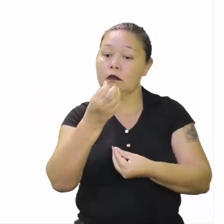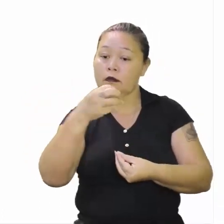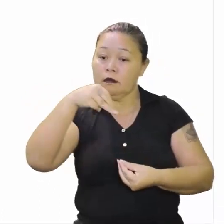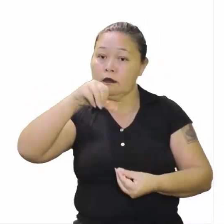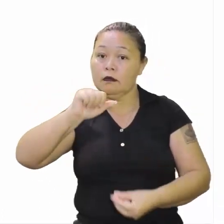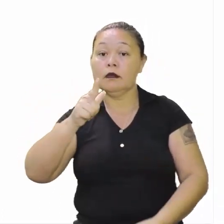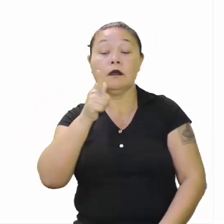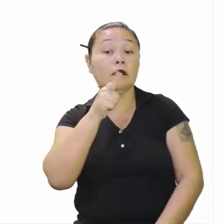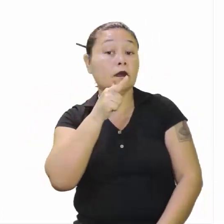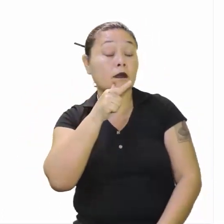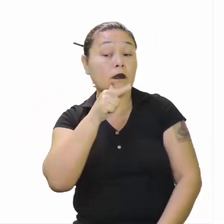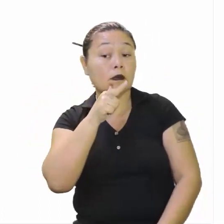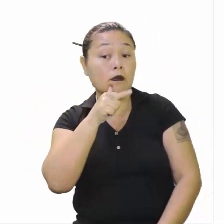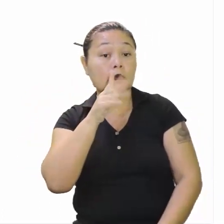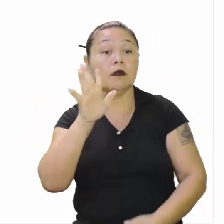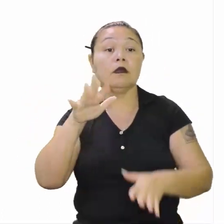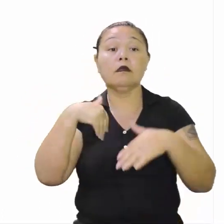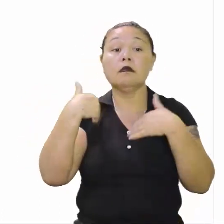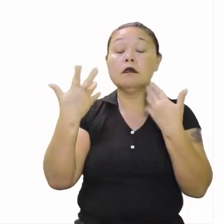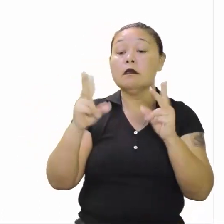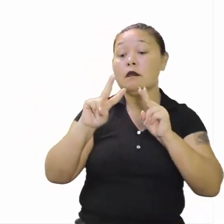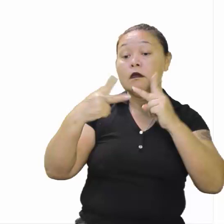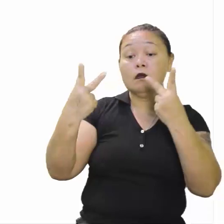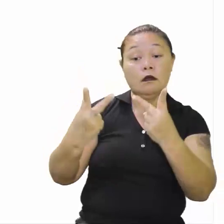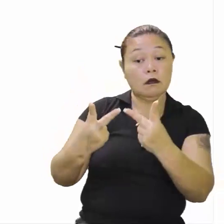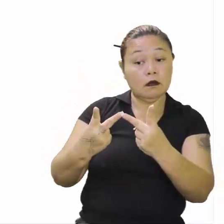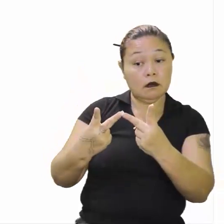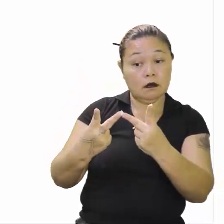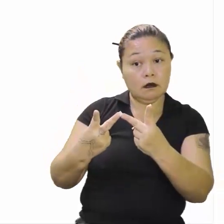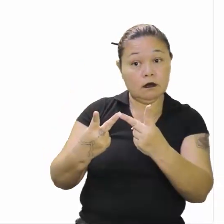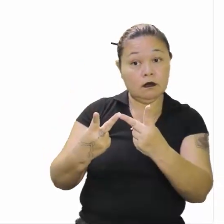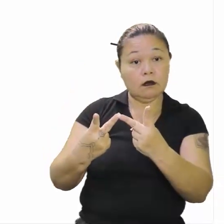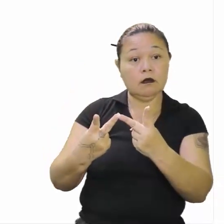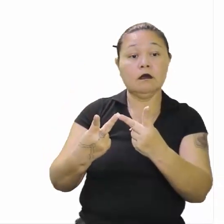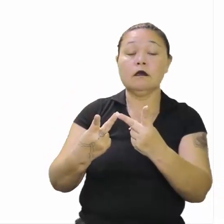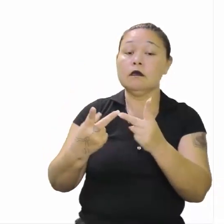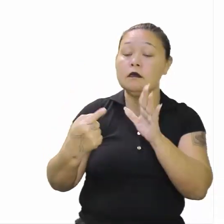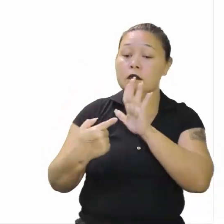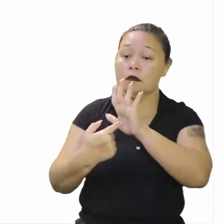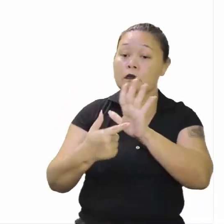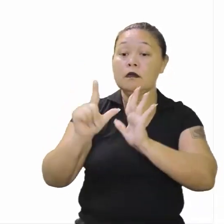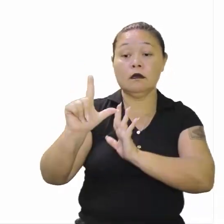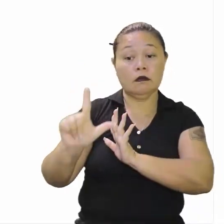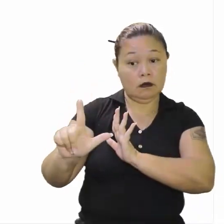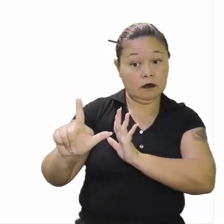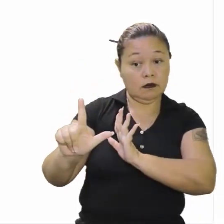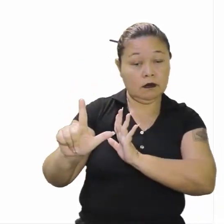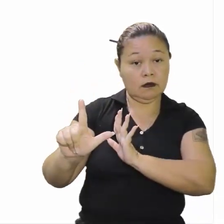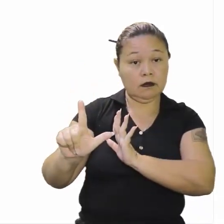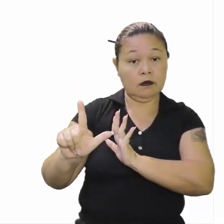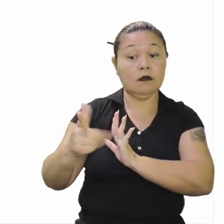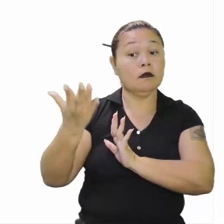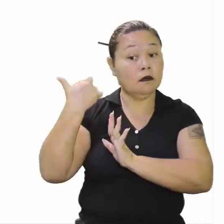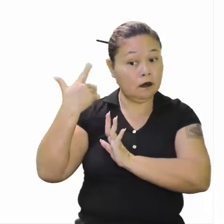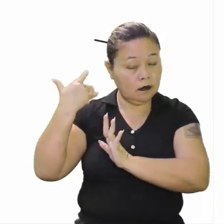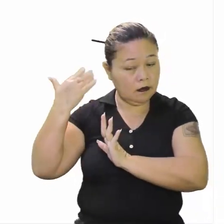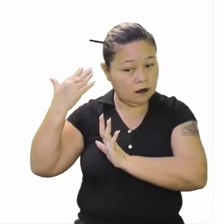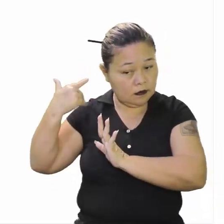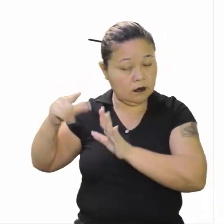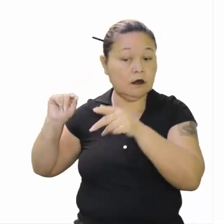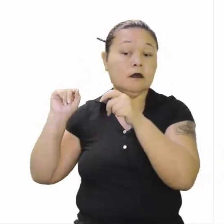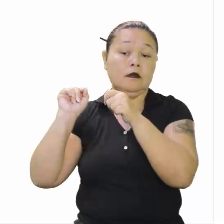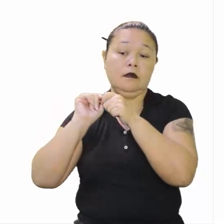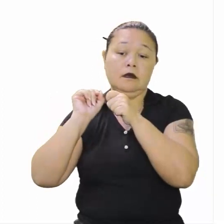massa, mas em volume? Qual seria o volume em litros? Nós fizemos lá